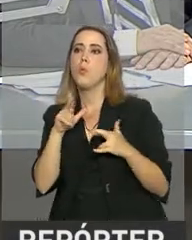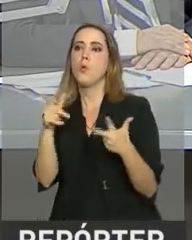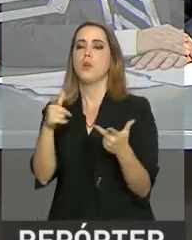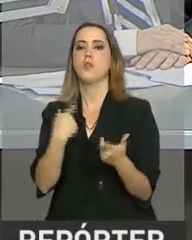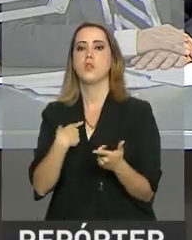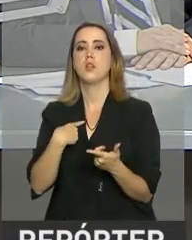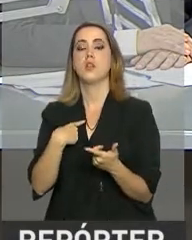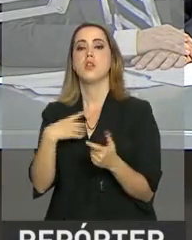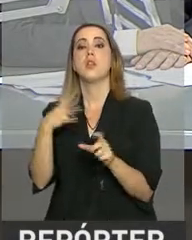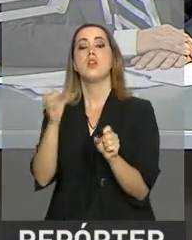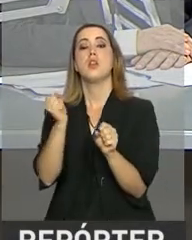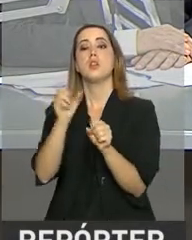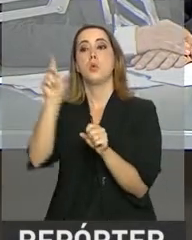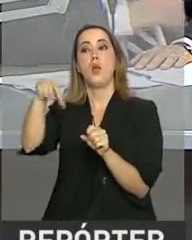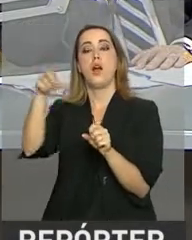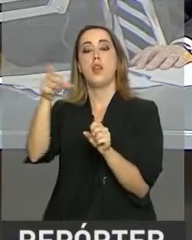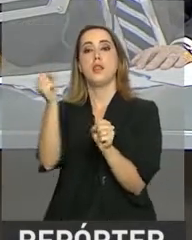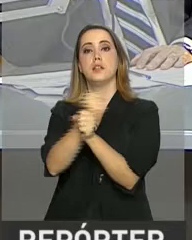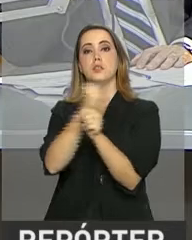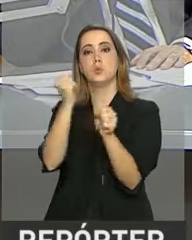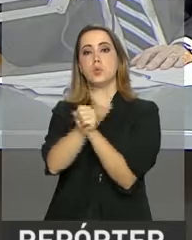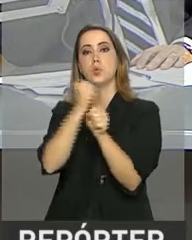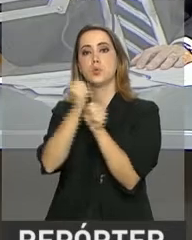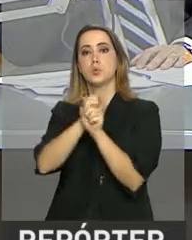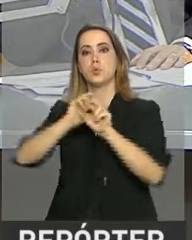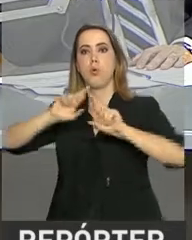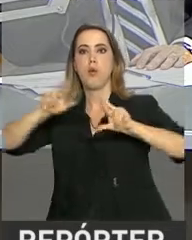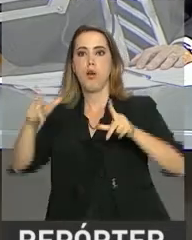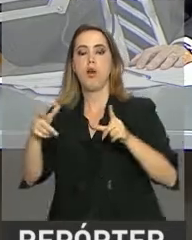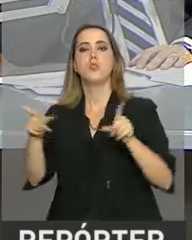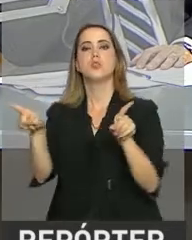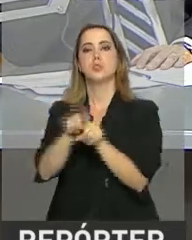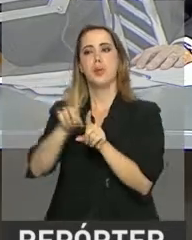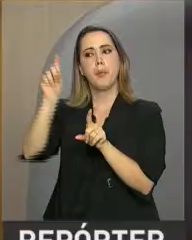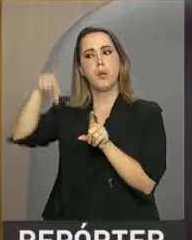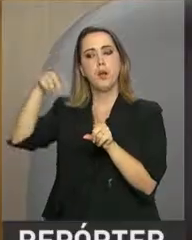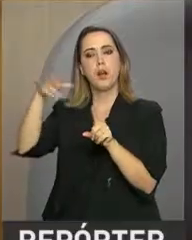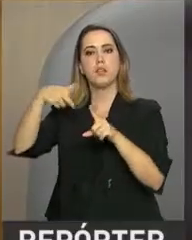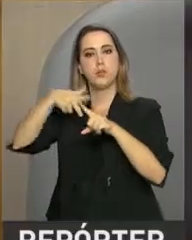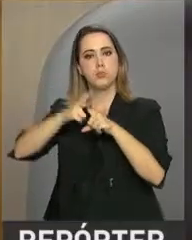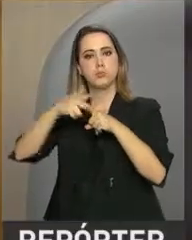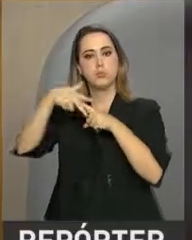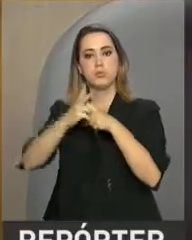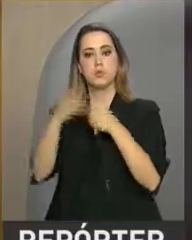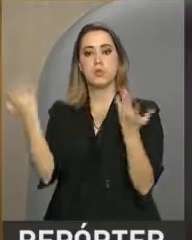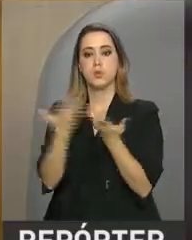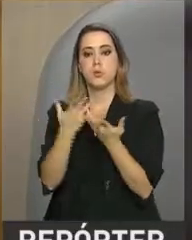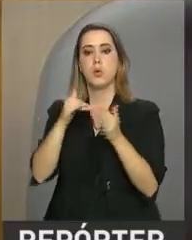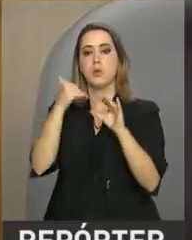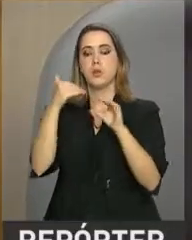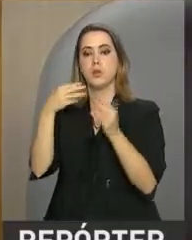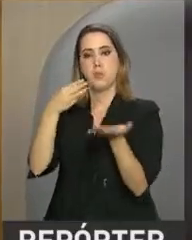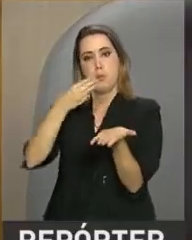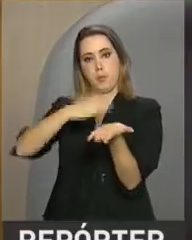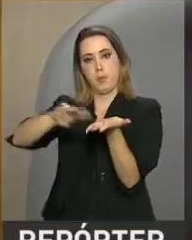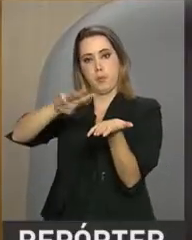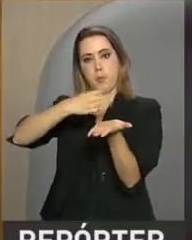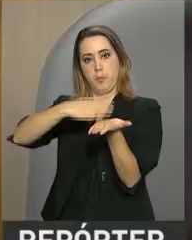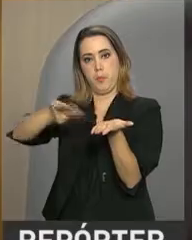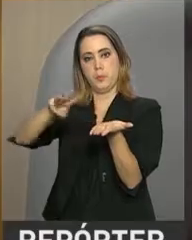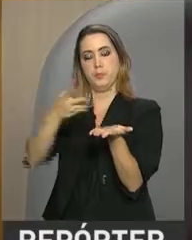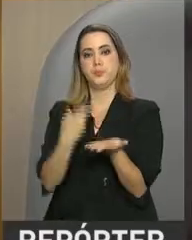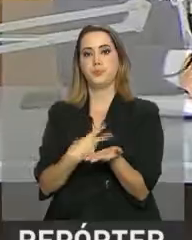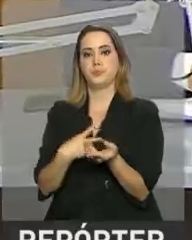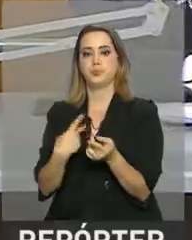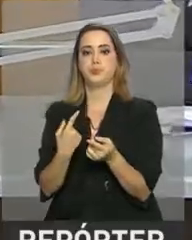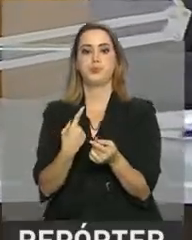esse construcard e o cartão reforma ela violou a dúvida dela pelo nosso whatsapp bom são